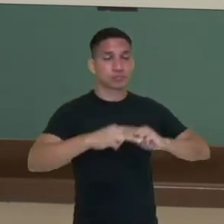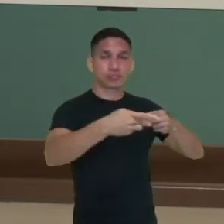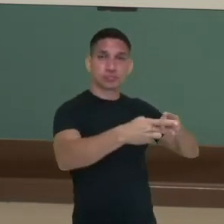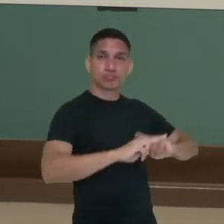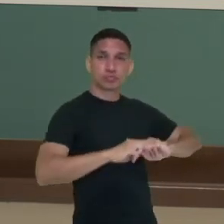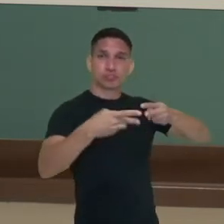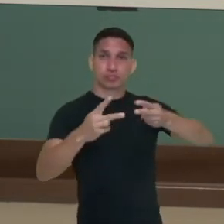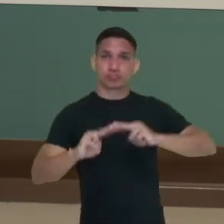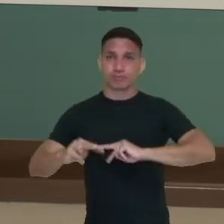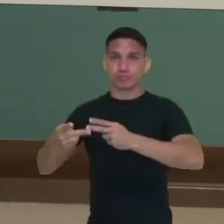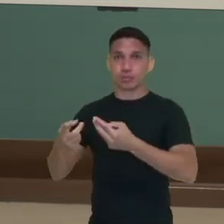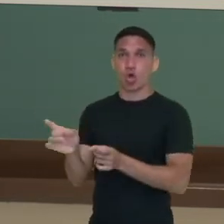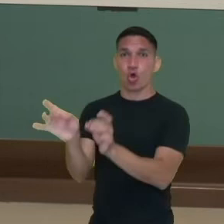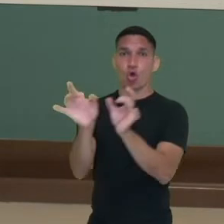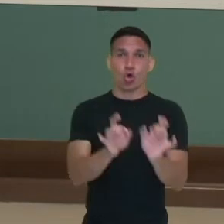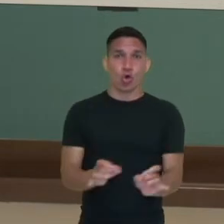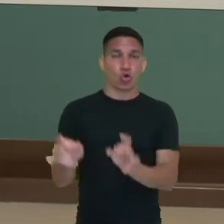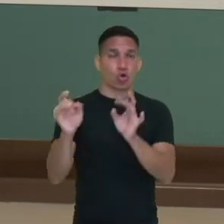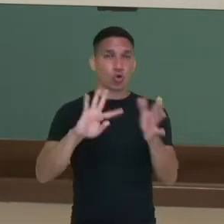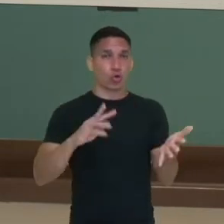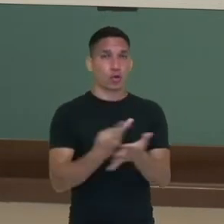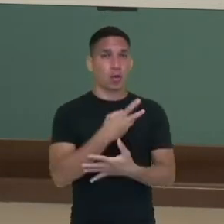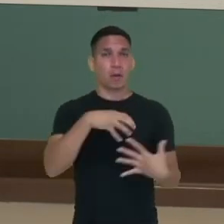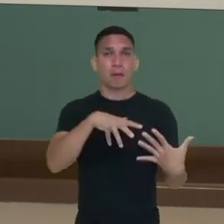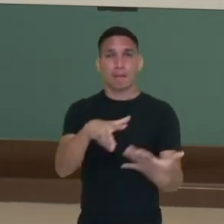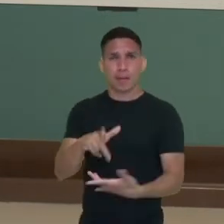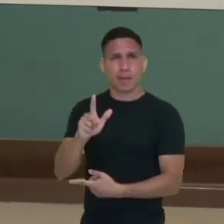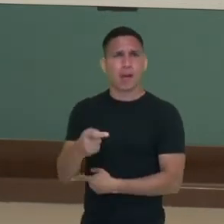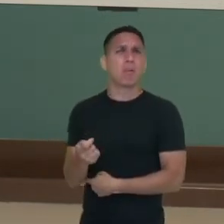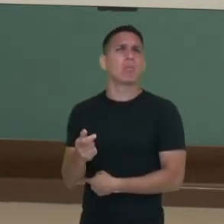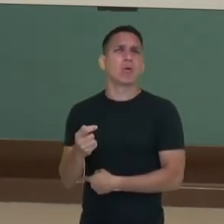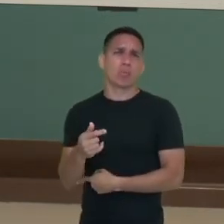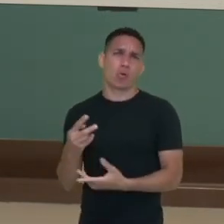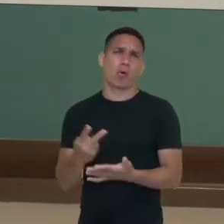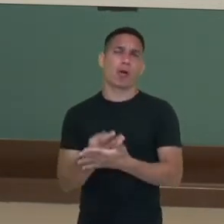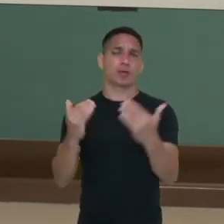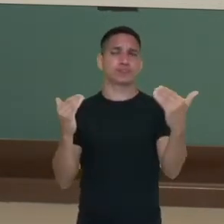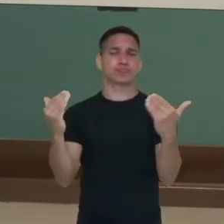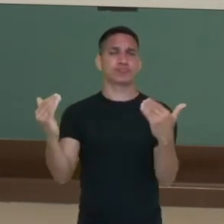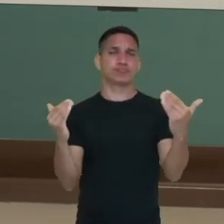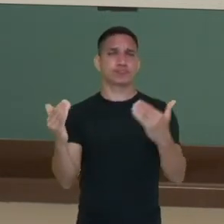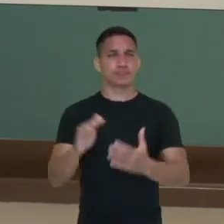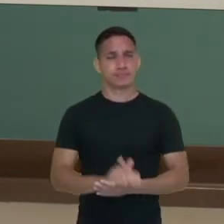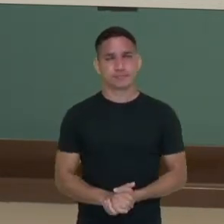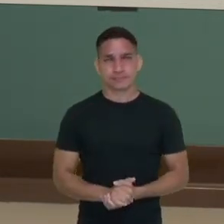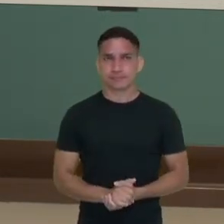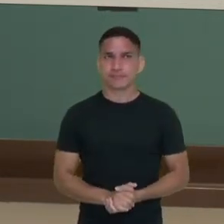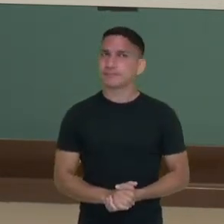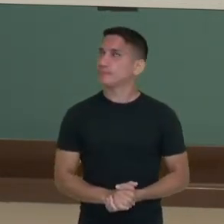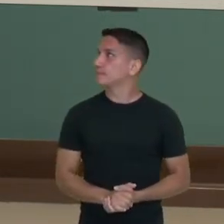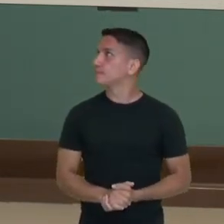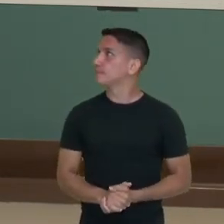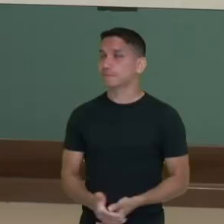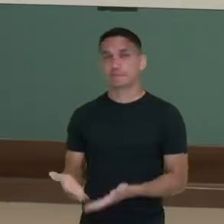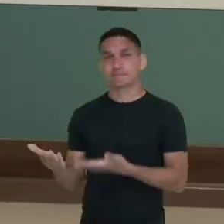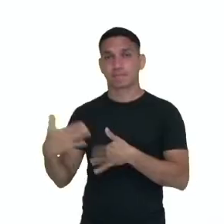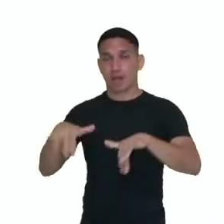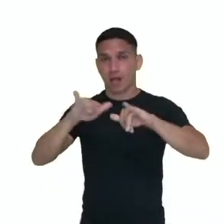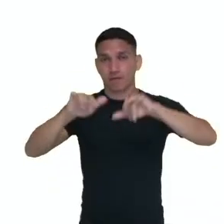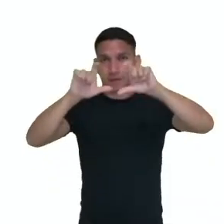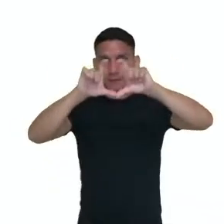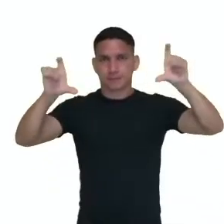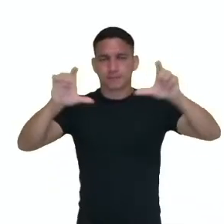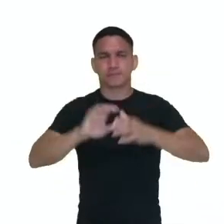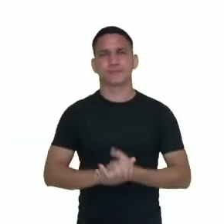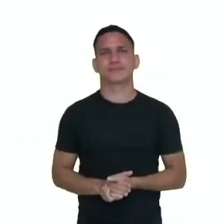mundo todo. Então é muito pouco de forma proporcional, tá bom? Muito bem. Agora vamos para essa manchete aqui, ó.